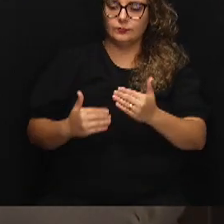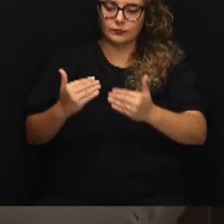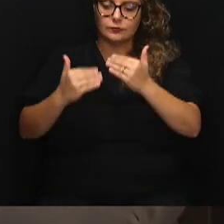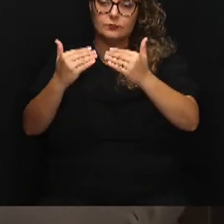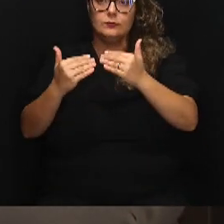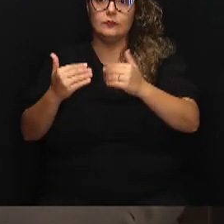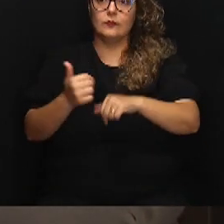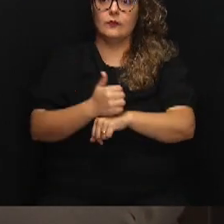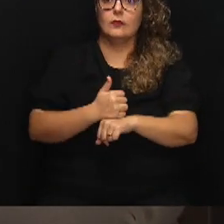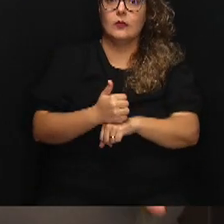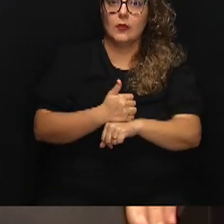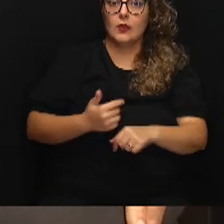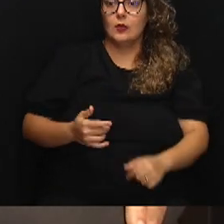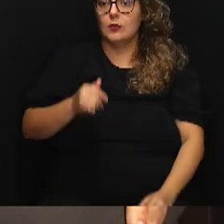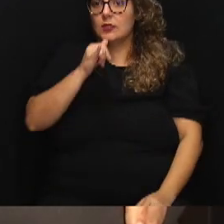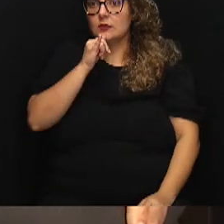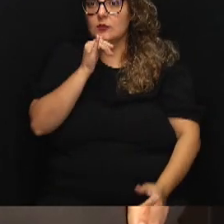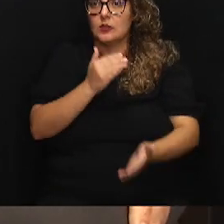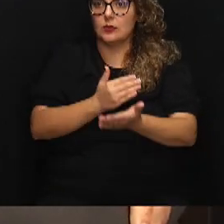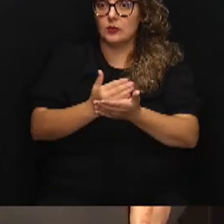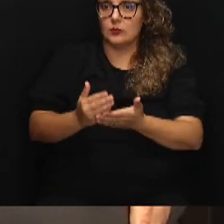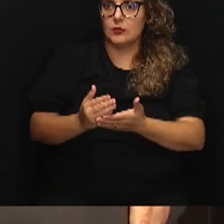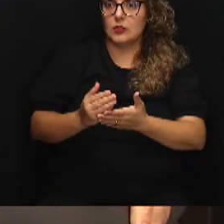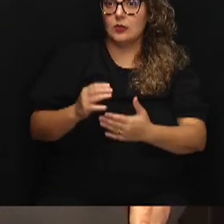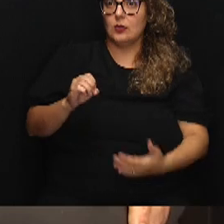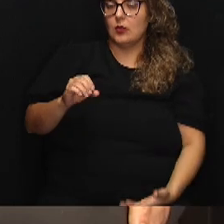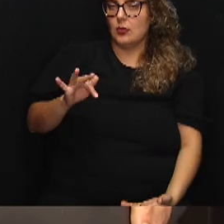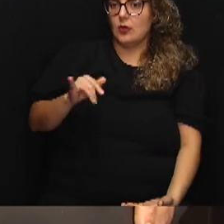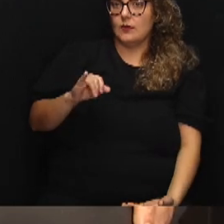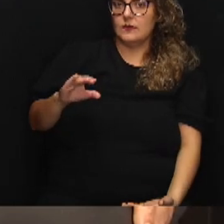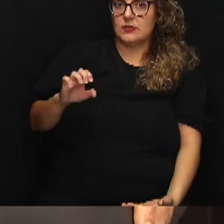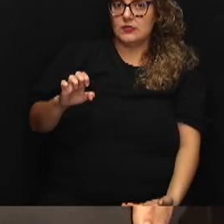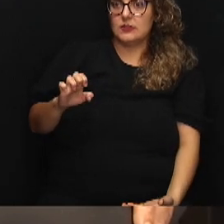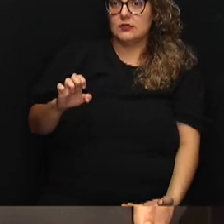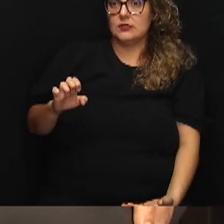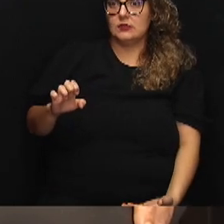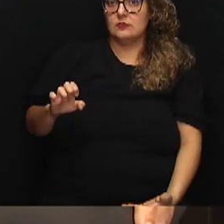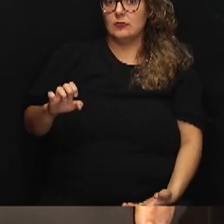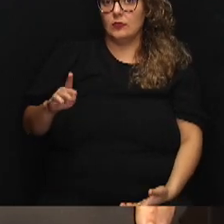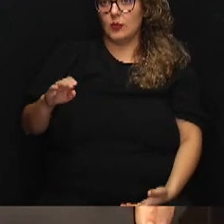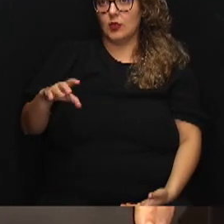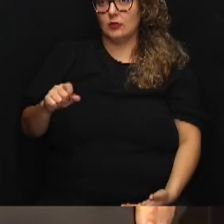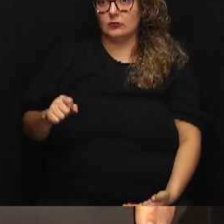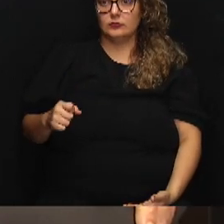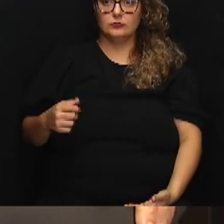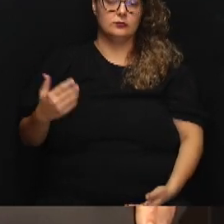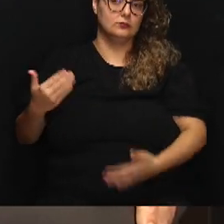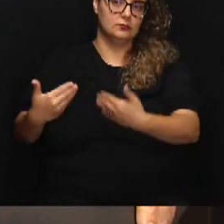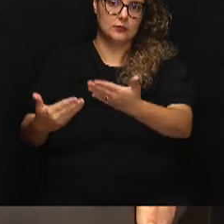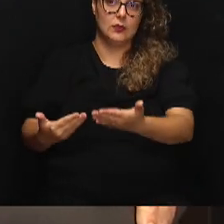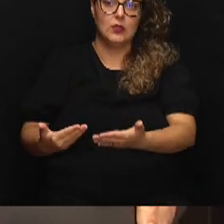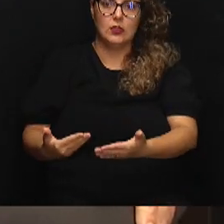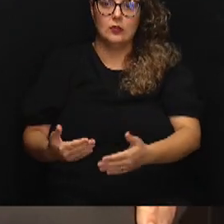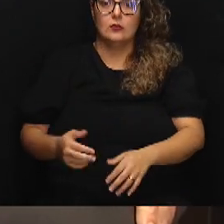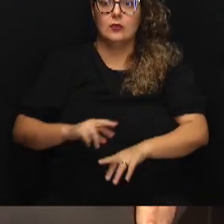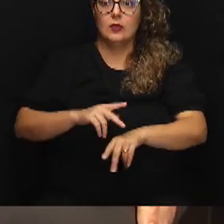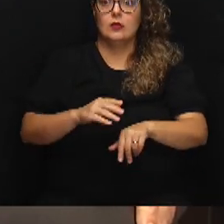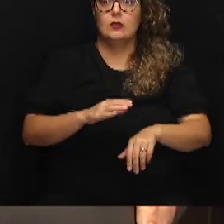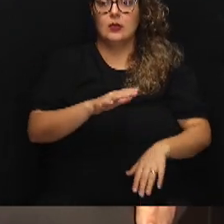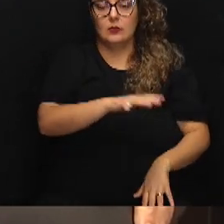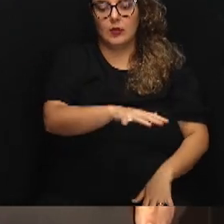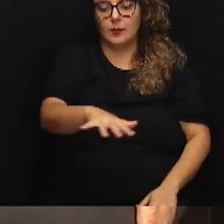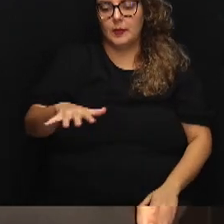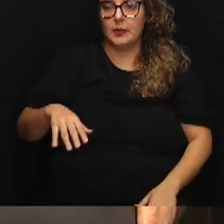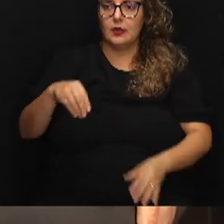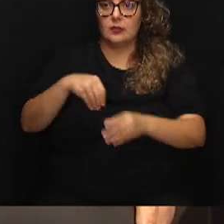carreira. Eu mesmo, por exemplo, comecei como office boy aos 14 anos de idade e depois de passar por várias áreas dentro da